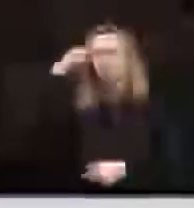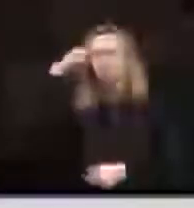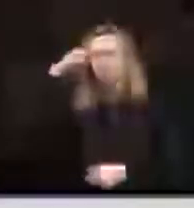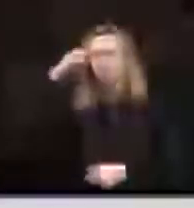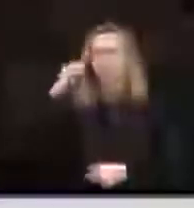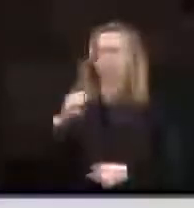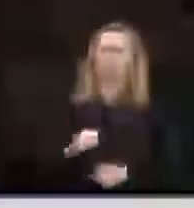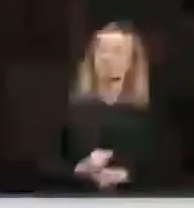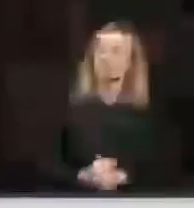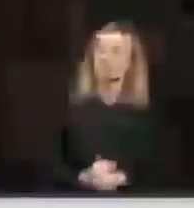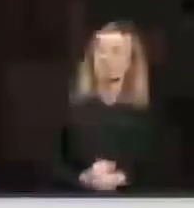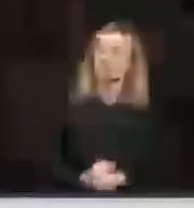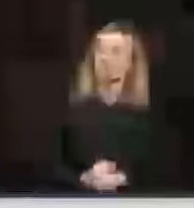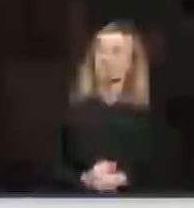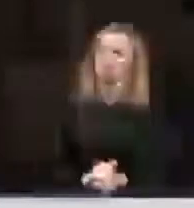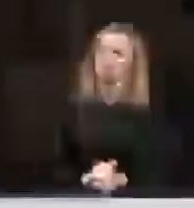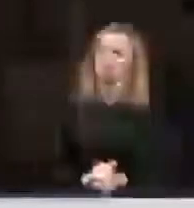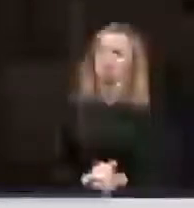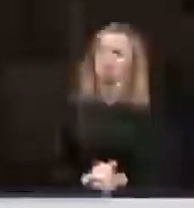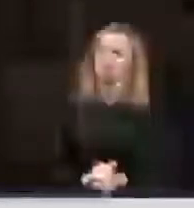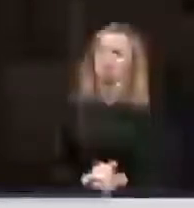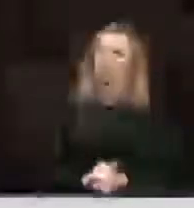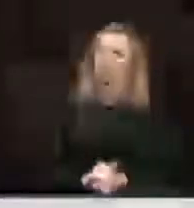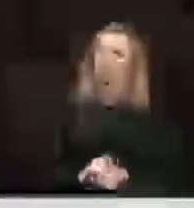linchamento físico,